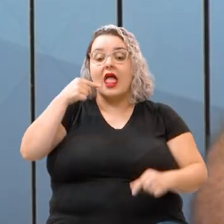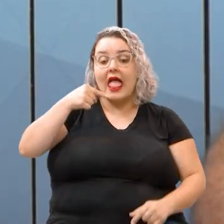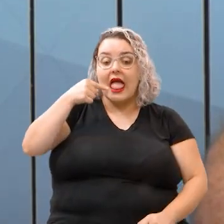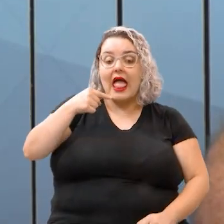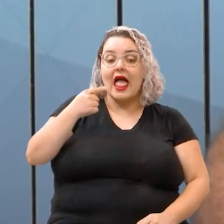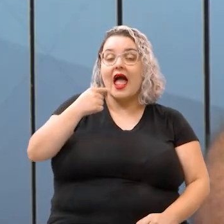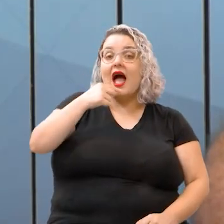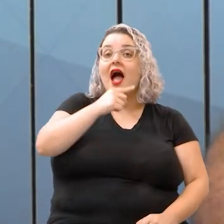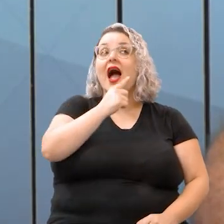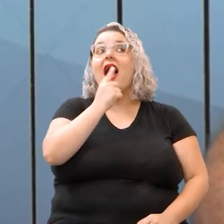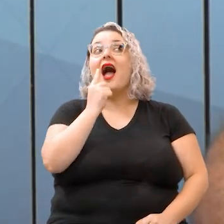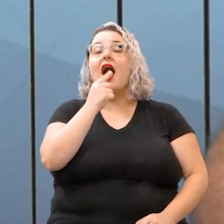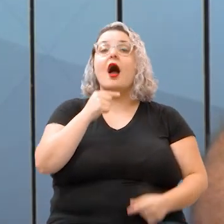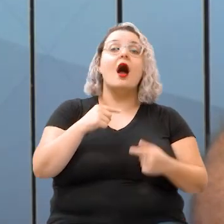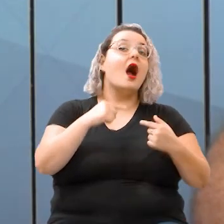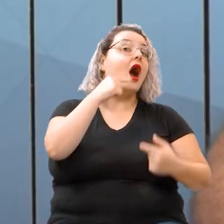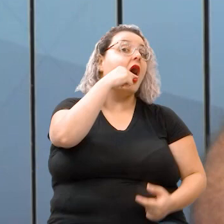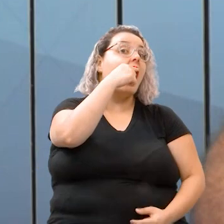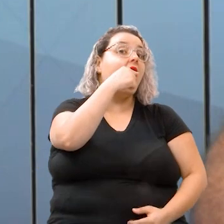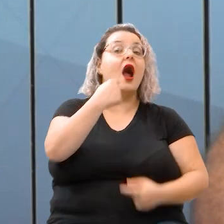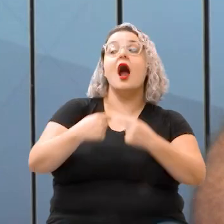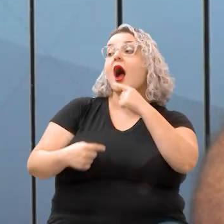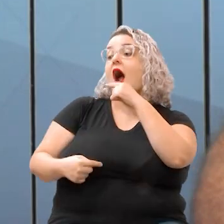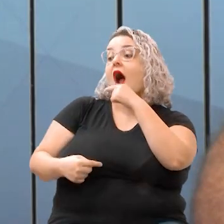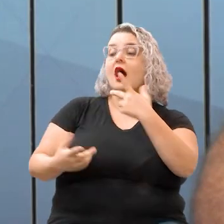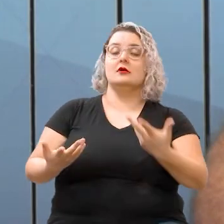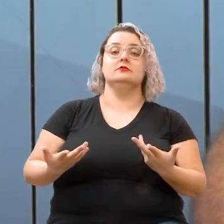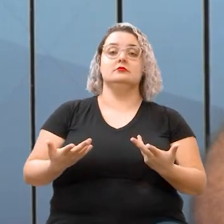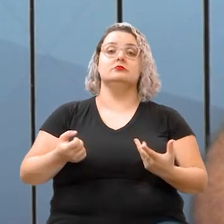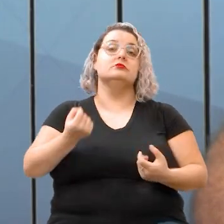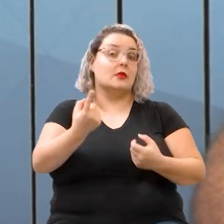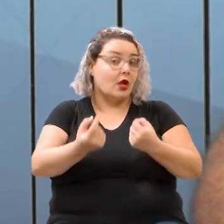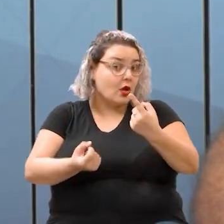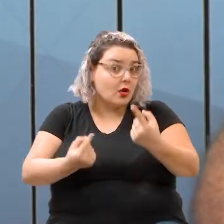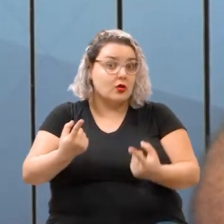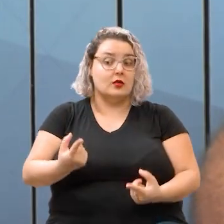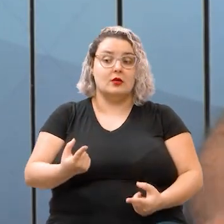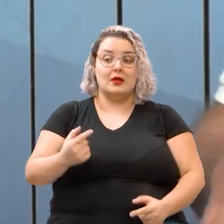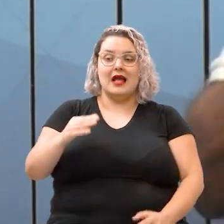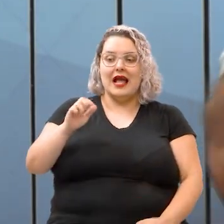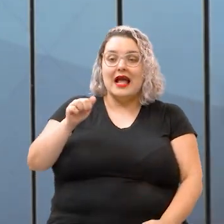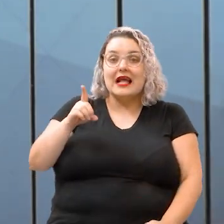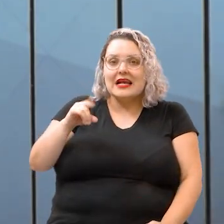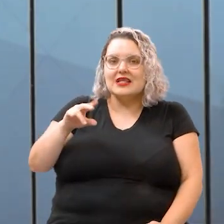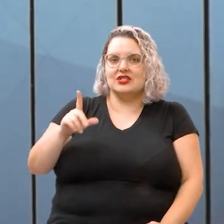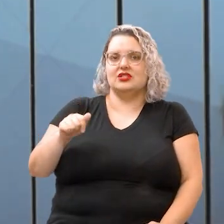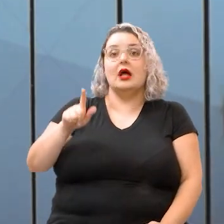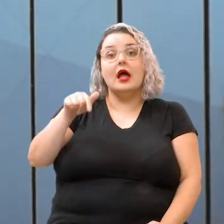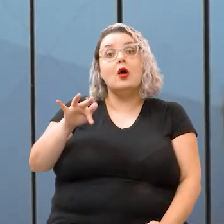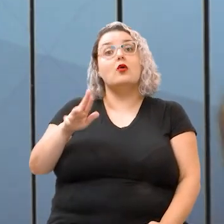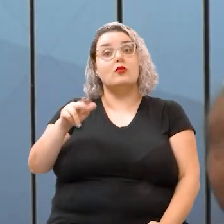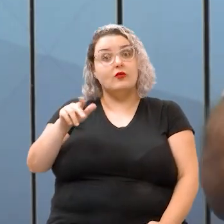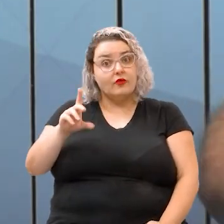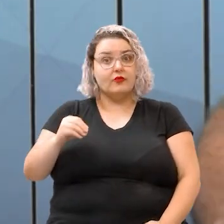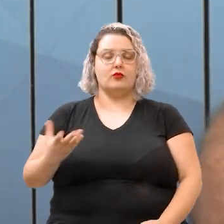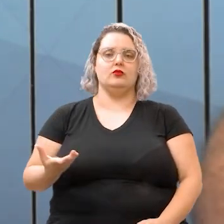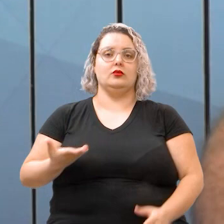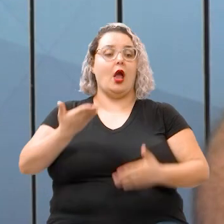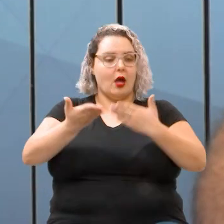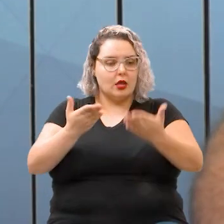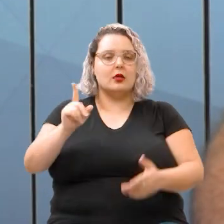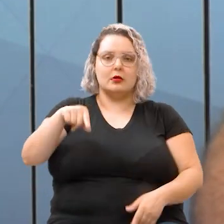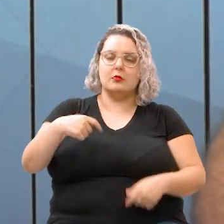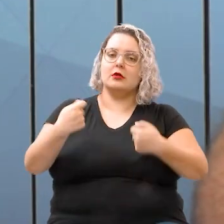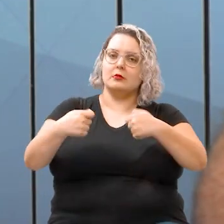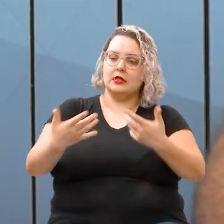boca, tem que olhar a bochecha. Muitas vezes, alguns já estão com cândida, que é um fungo que precisa de tratamento, né? Não dá para